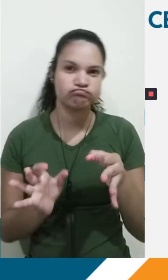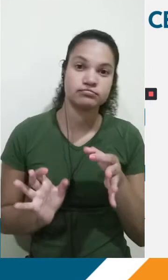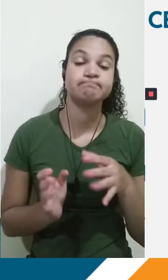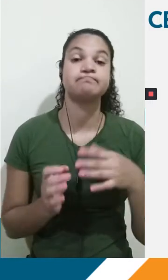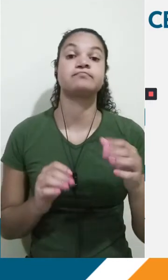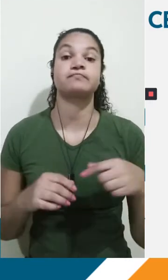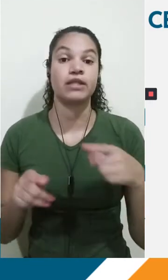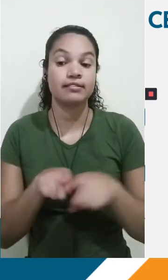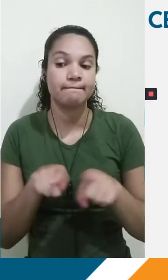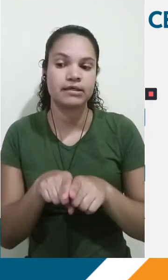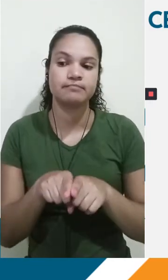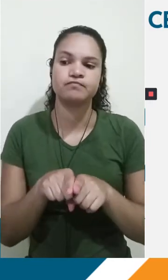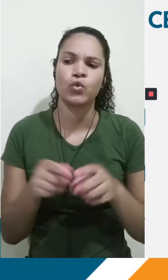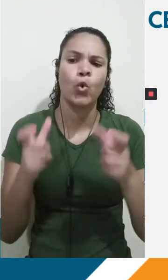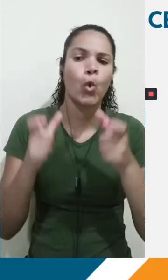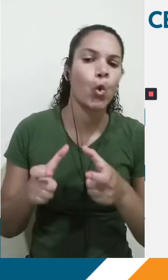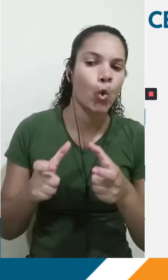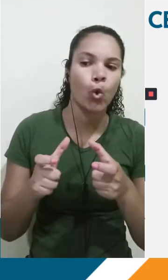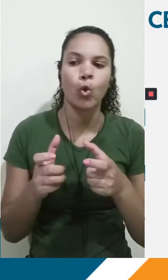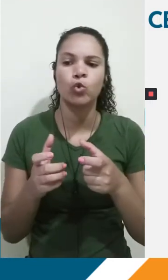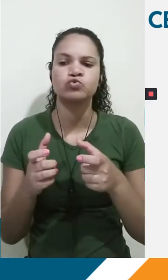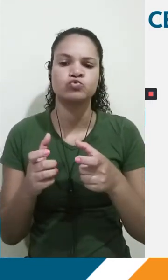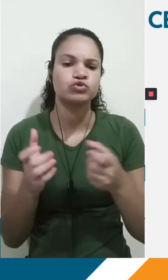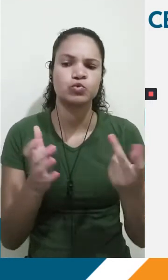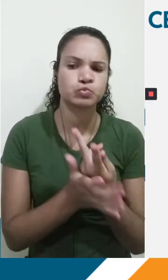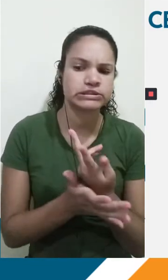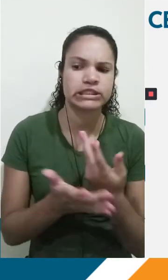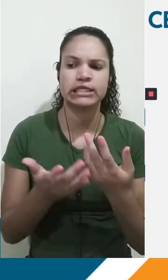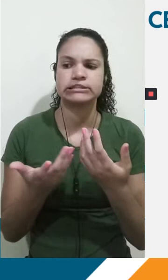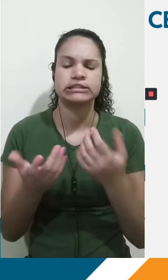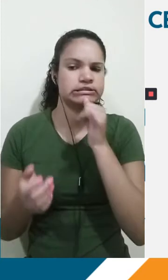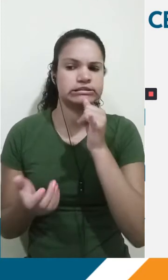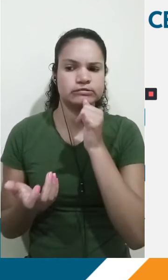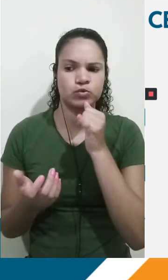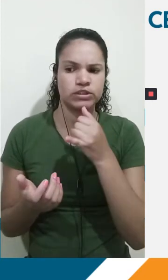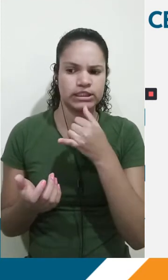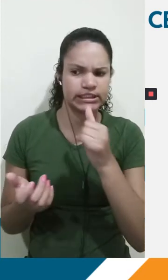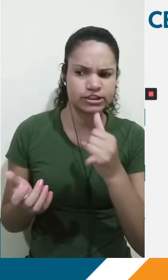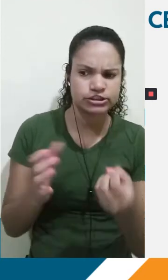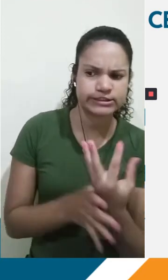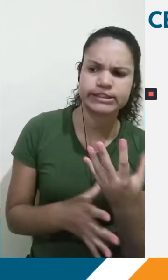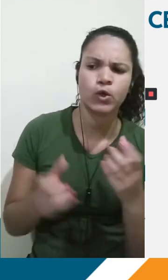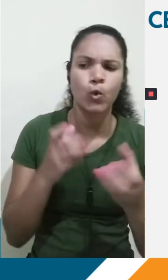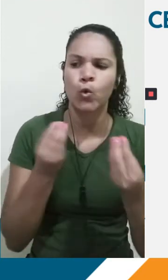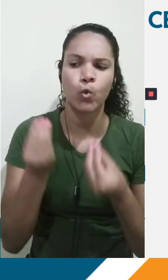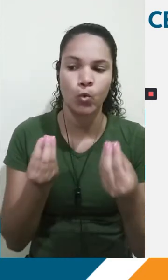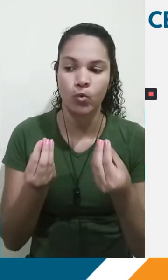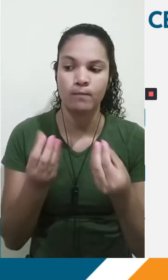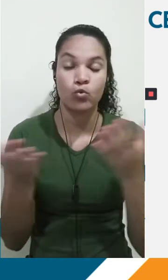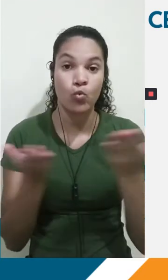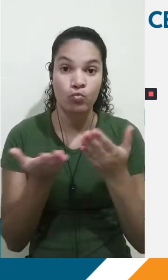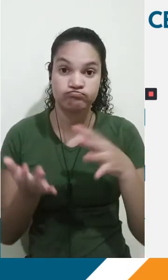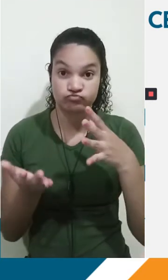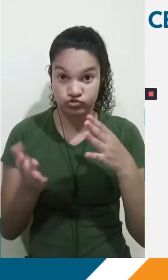as fontes ou as rotas de produção de energia, glicólise, fermentação e a respiração